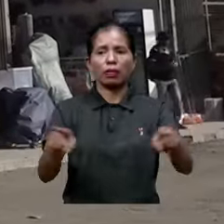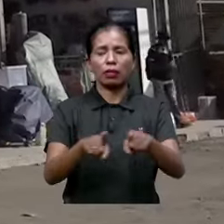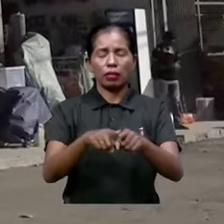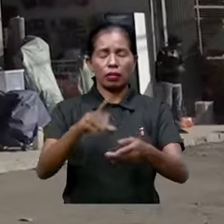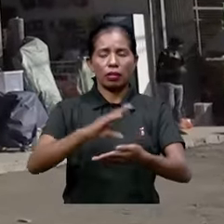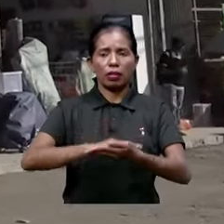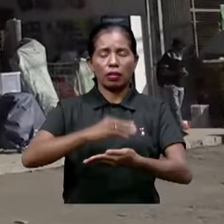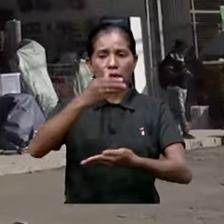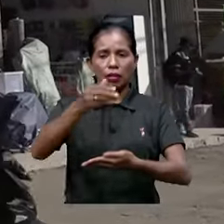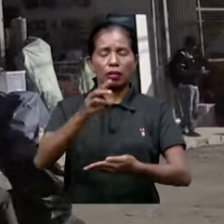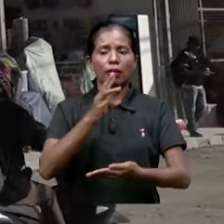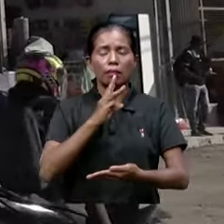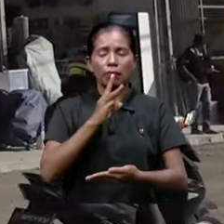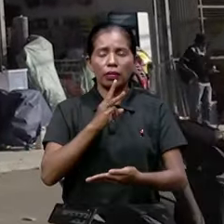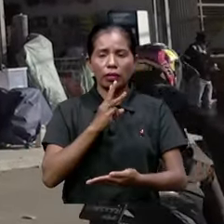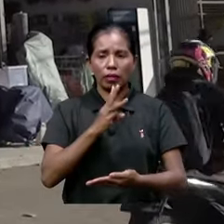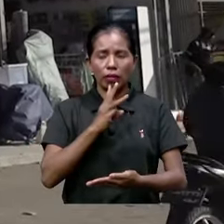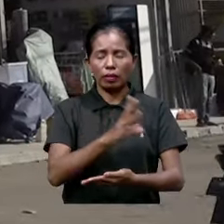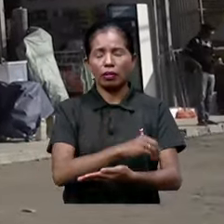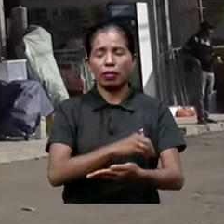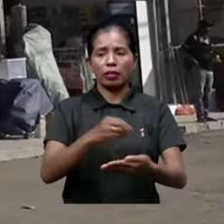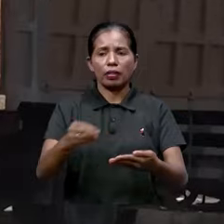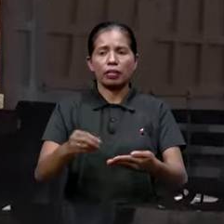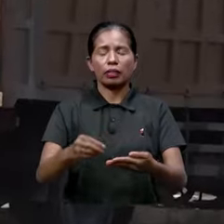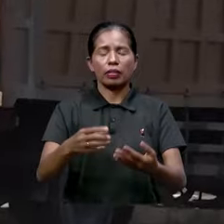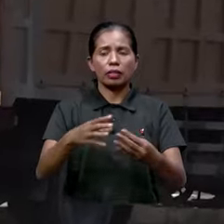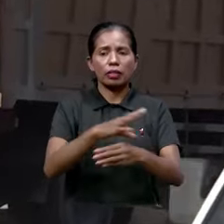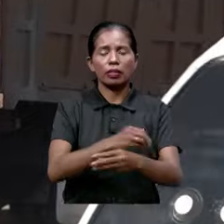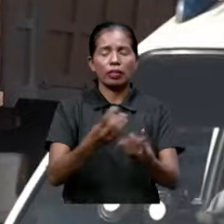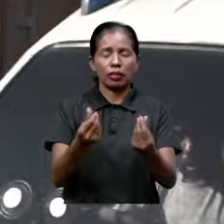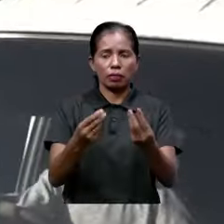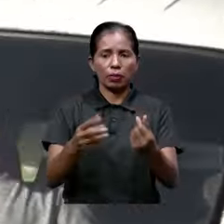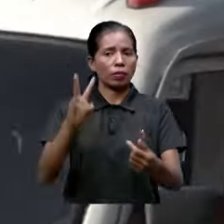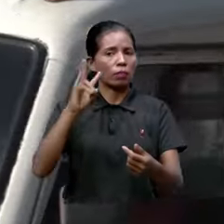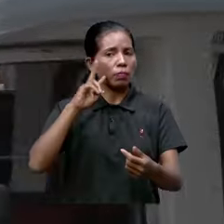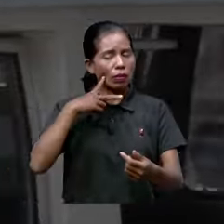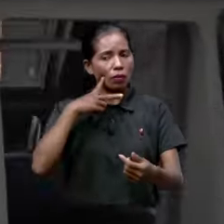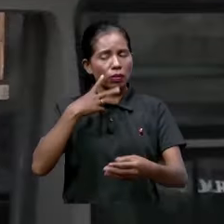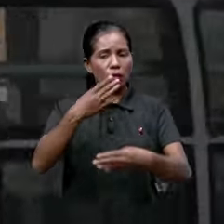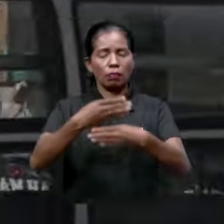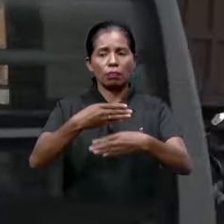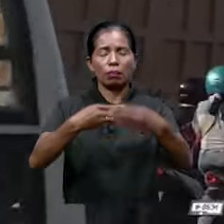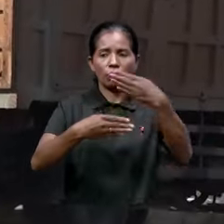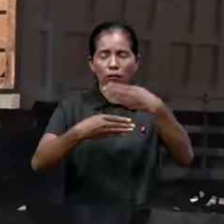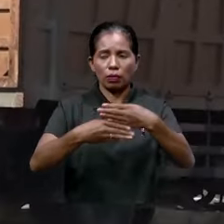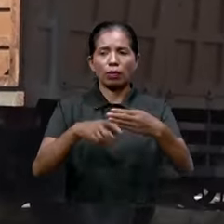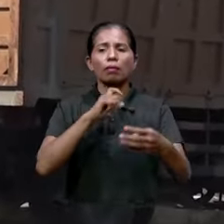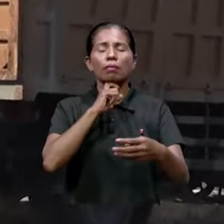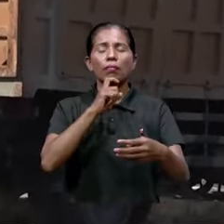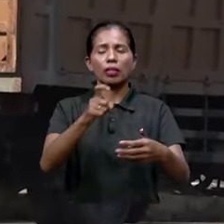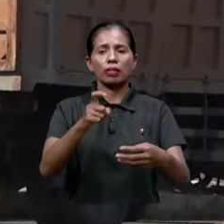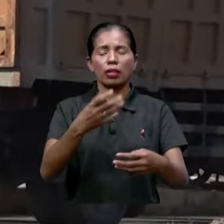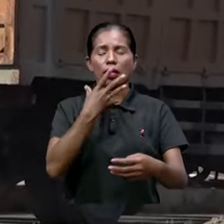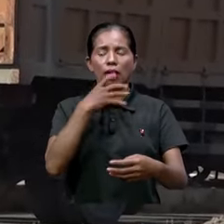laptop, B mineral, impresor, cimento, morotahan, blok, besi konstrusau, aimanas